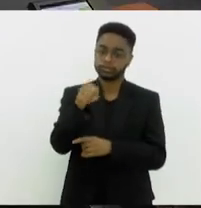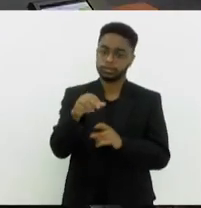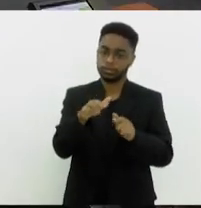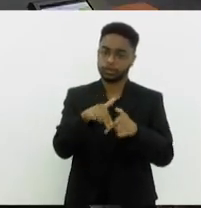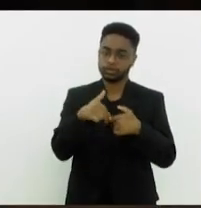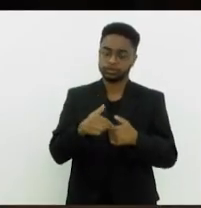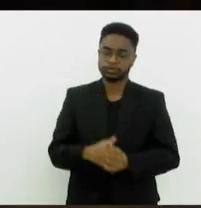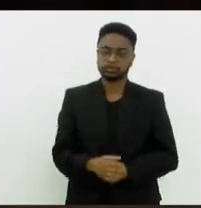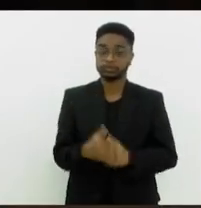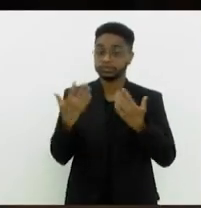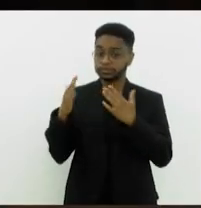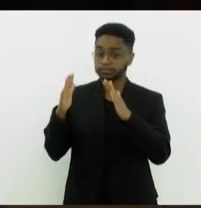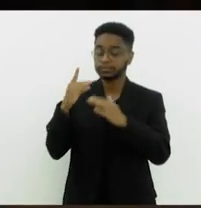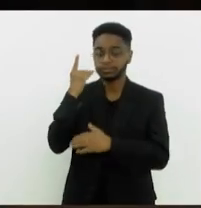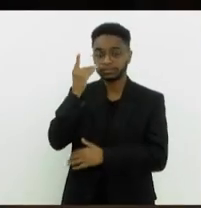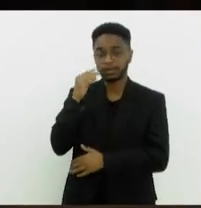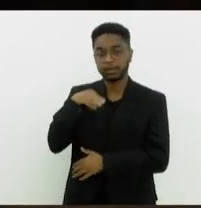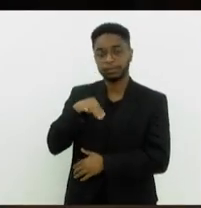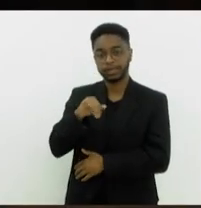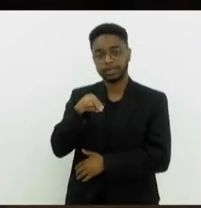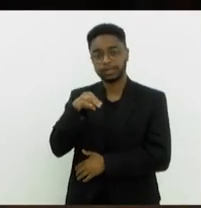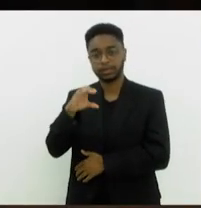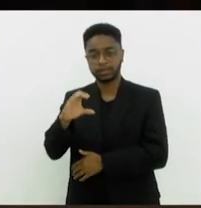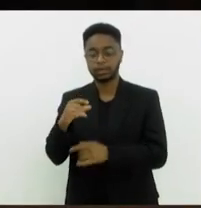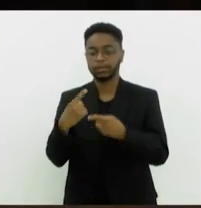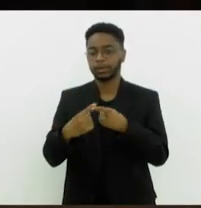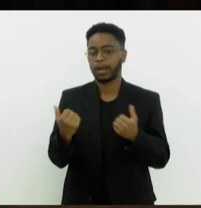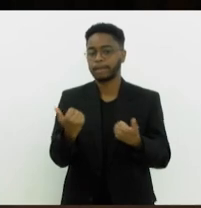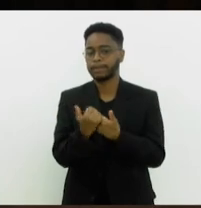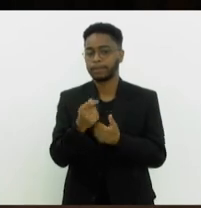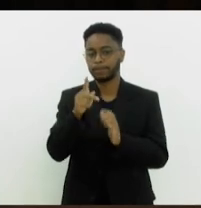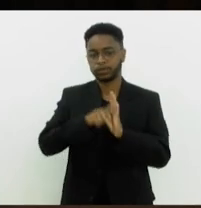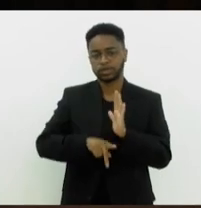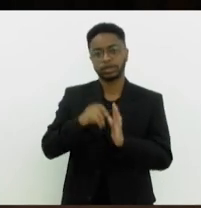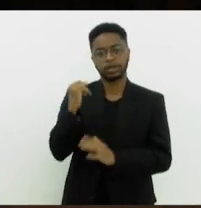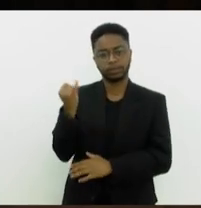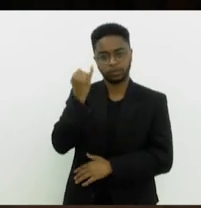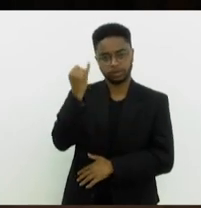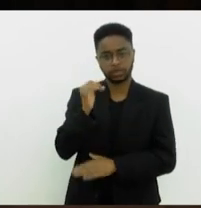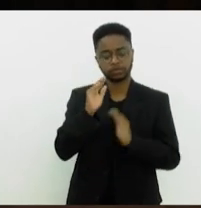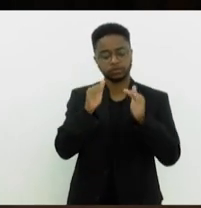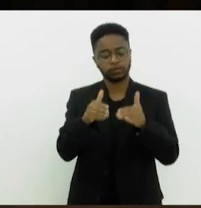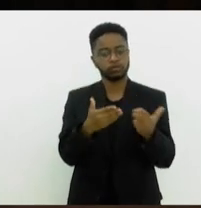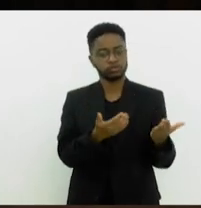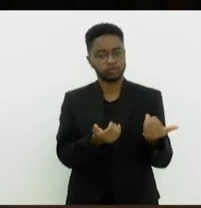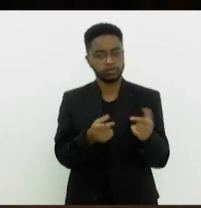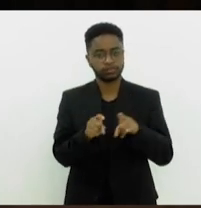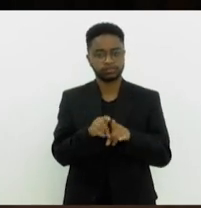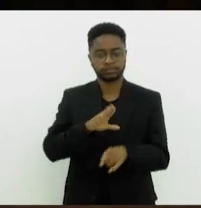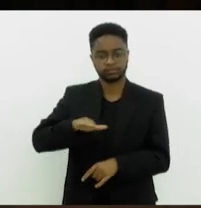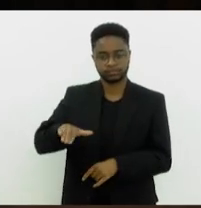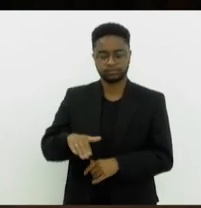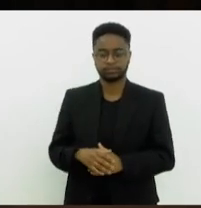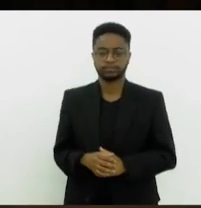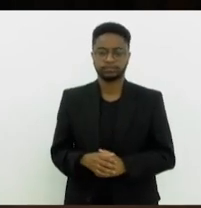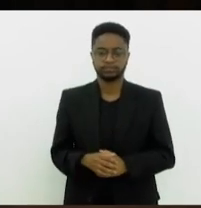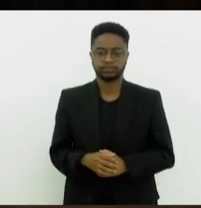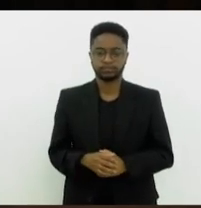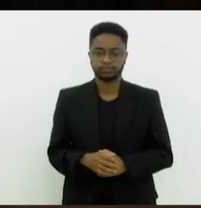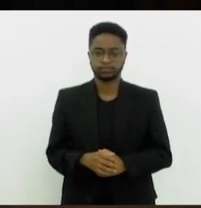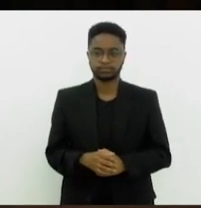Mick, pelo apoio aqui a esse projeto tão importante para esse jovem, para essas crianças.